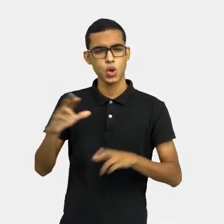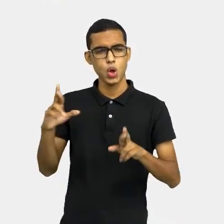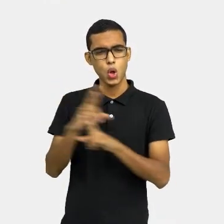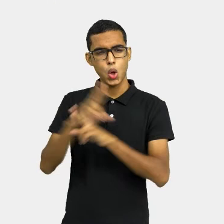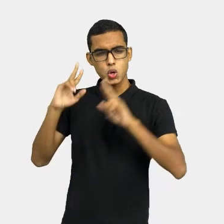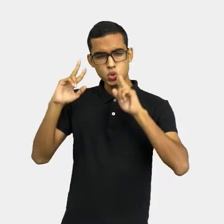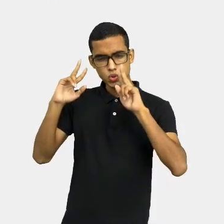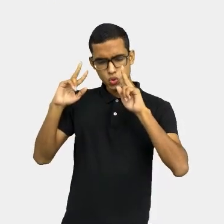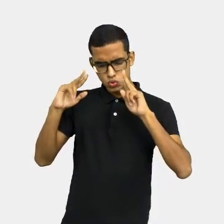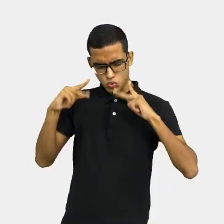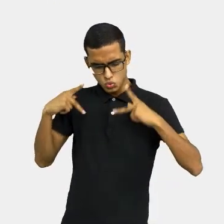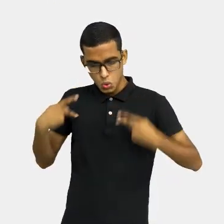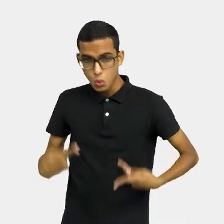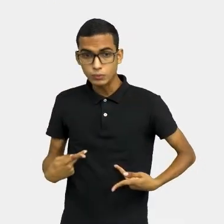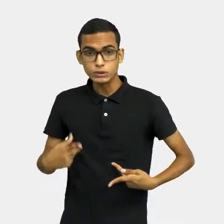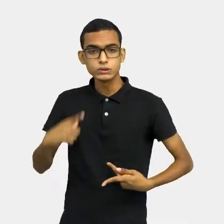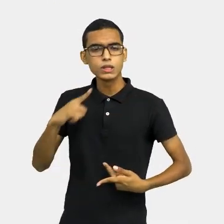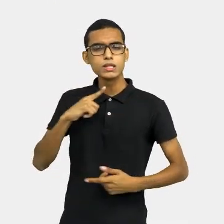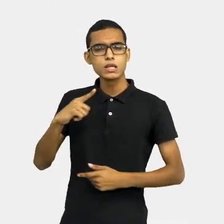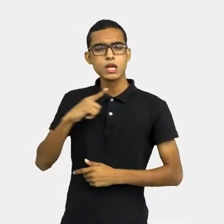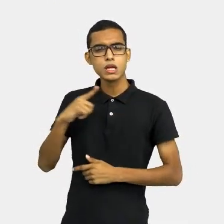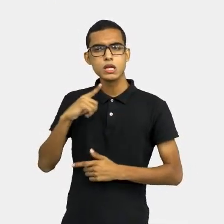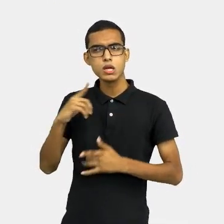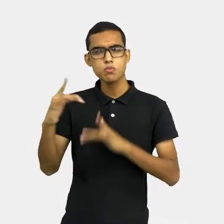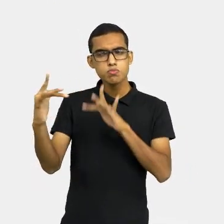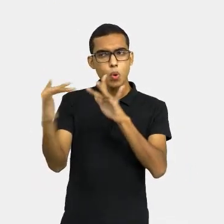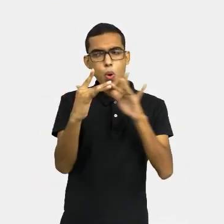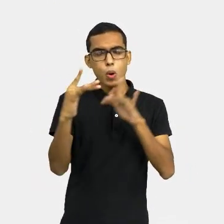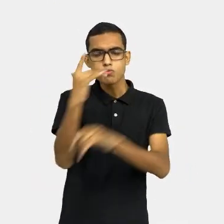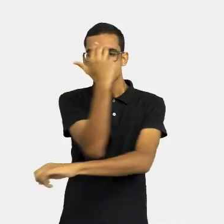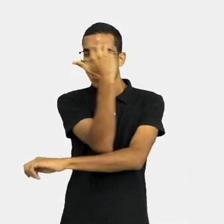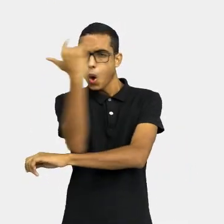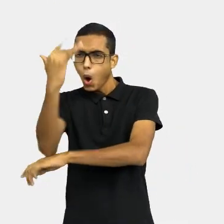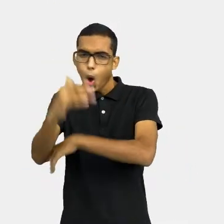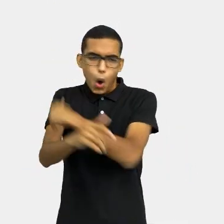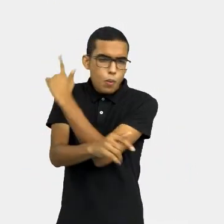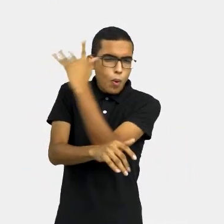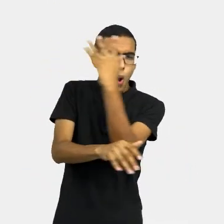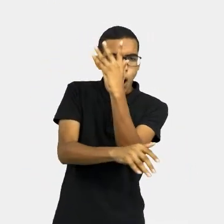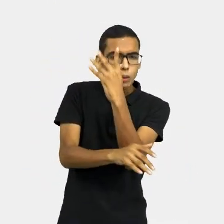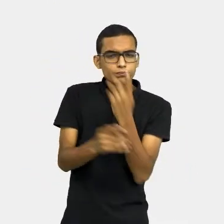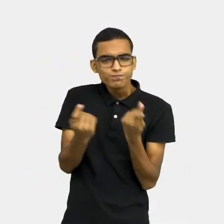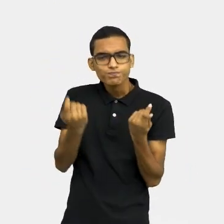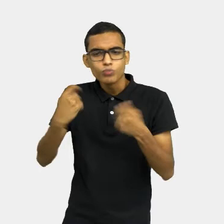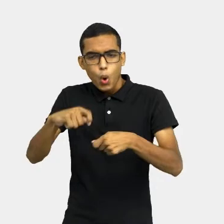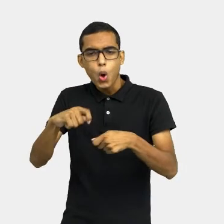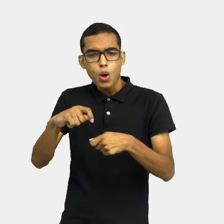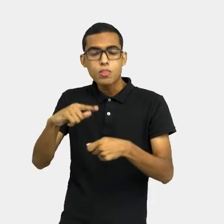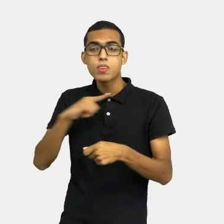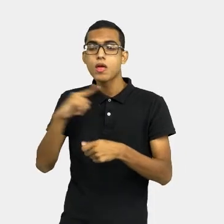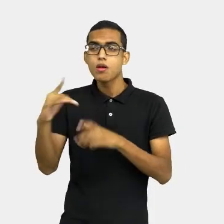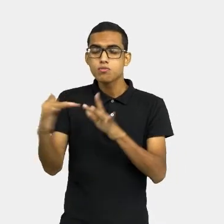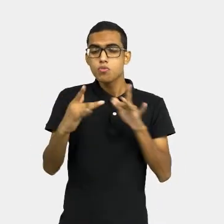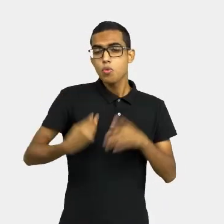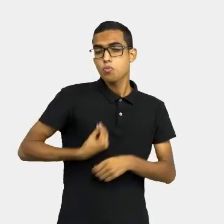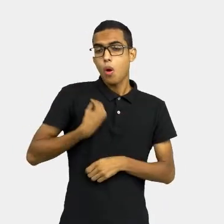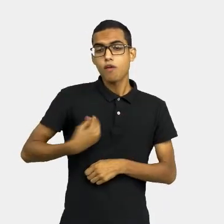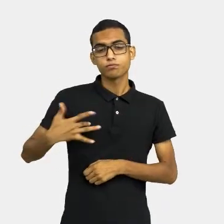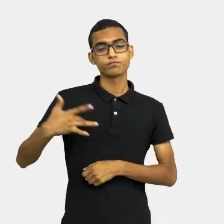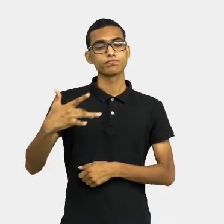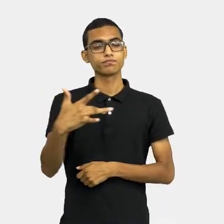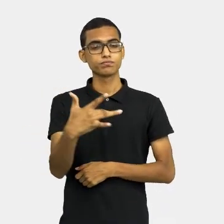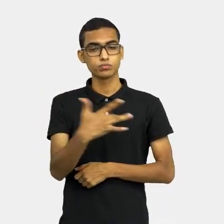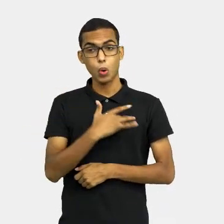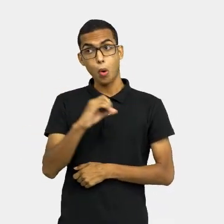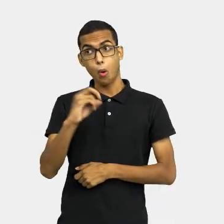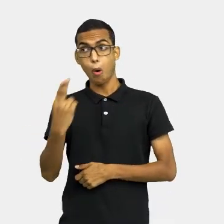relação que nós, seres humanos, estabelecemos com a natureza pode nos levar a uma convivência